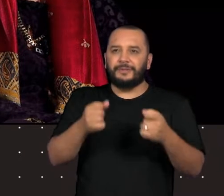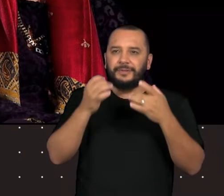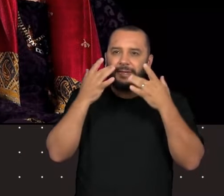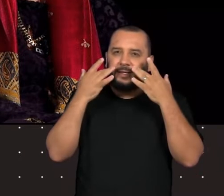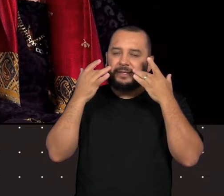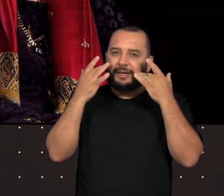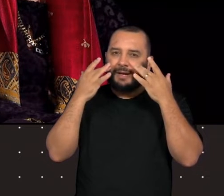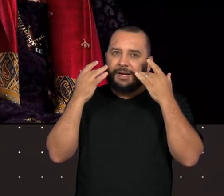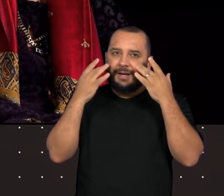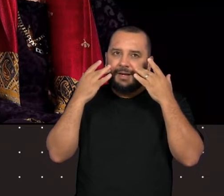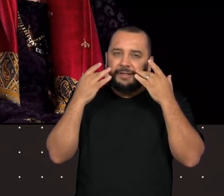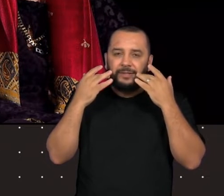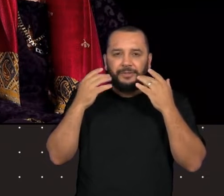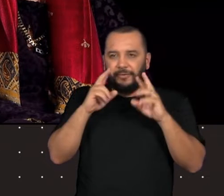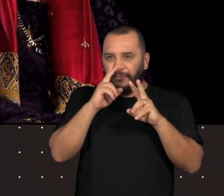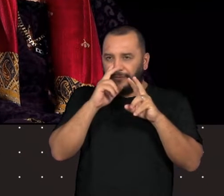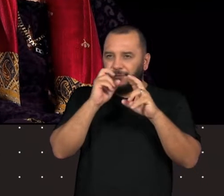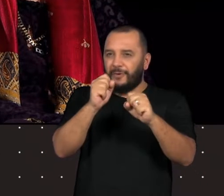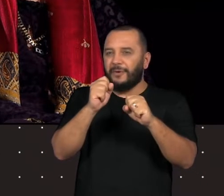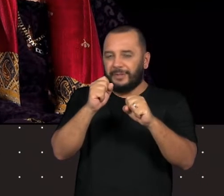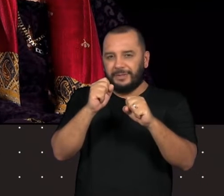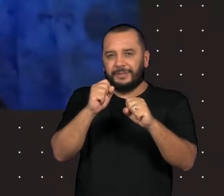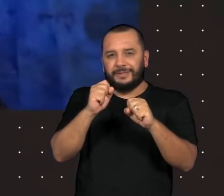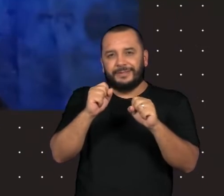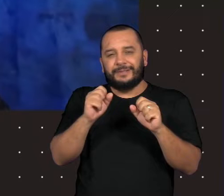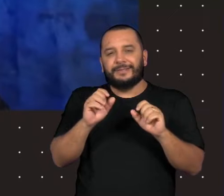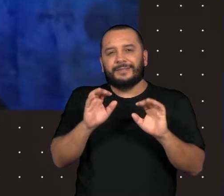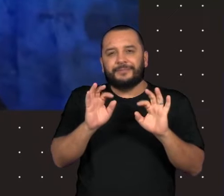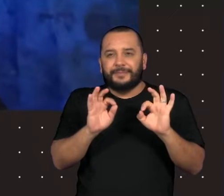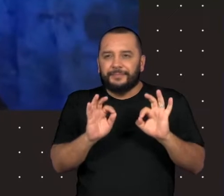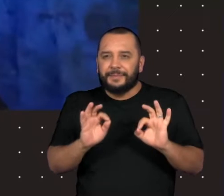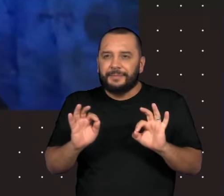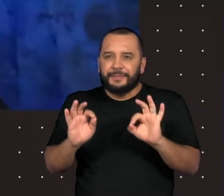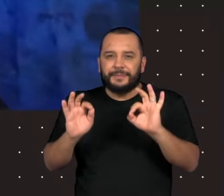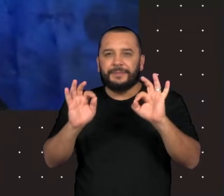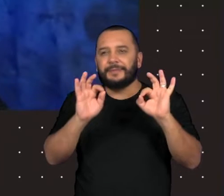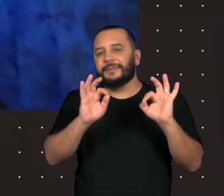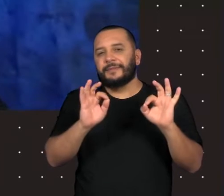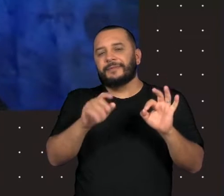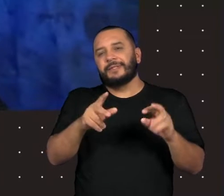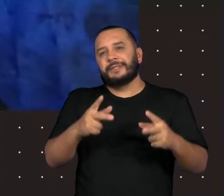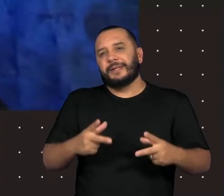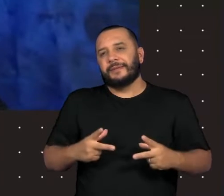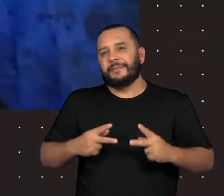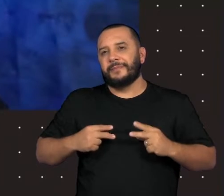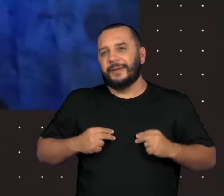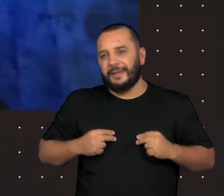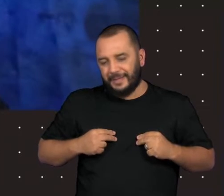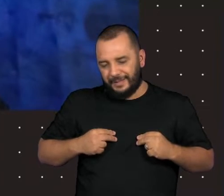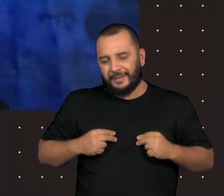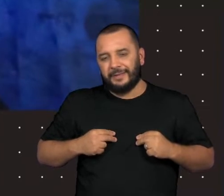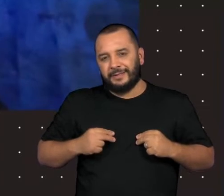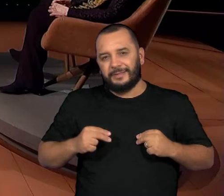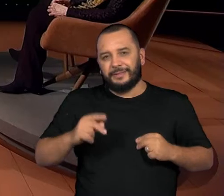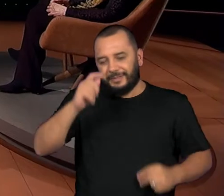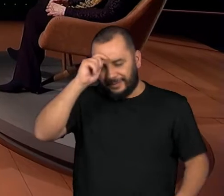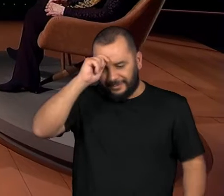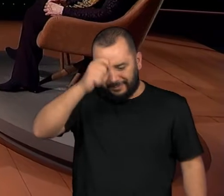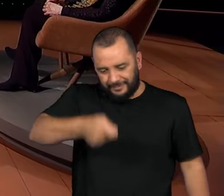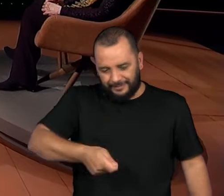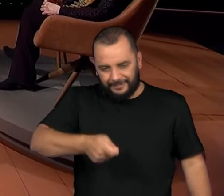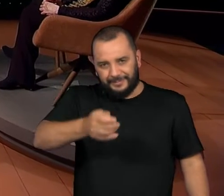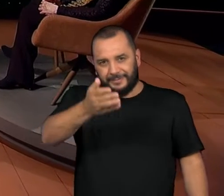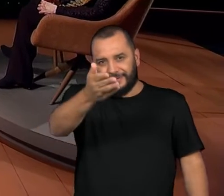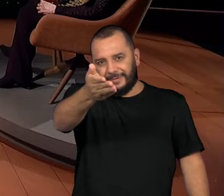sua força, a sua delicadeza, merecem sempre serem reverenciadas. Um